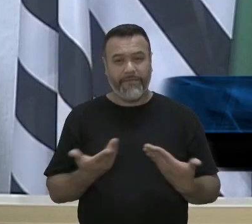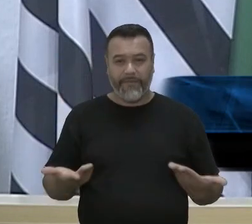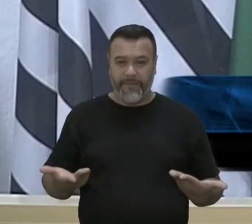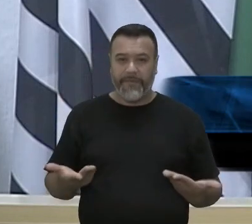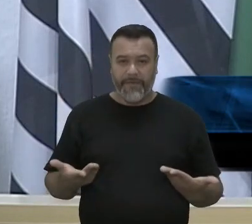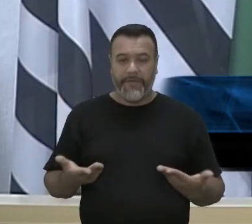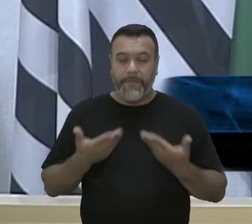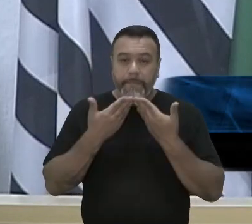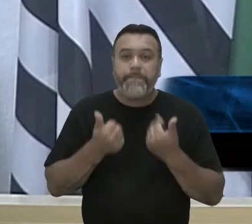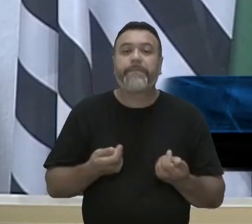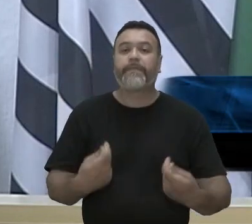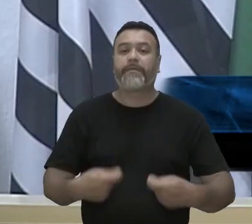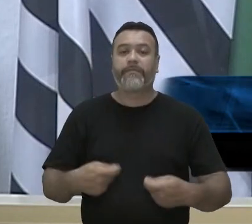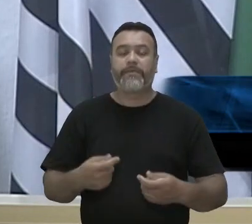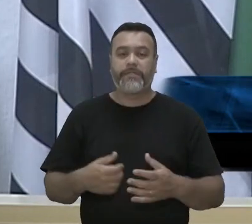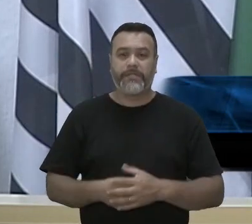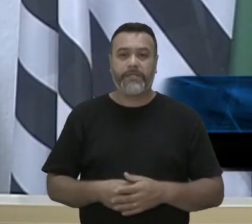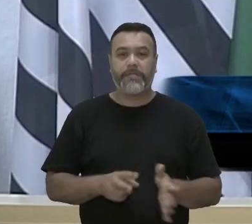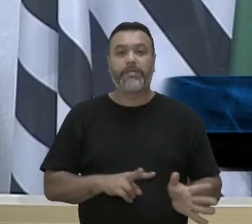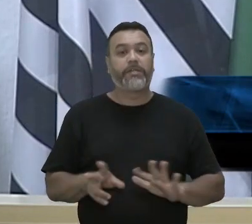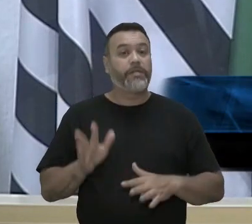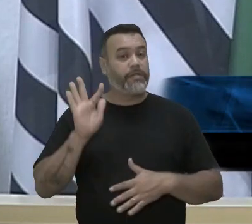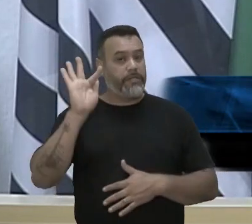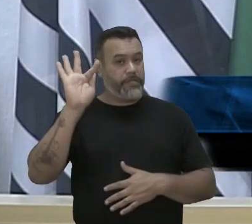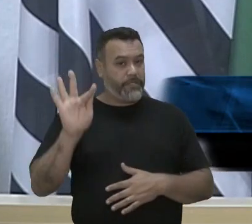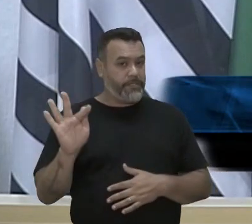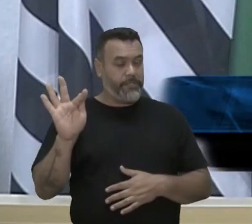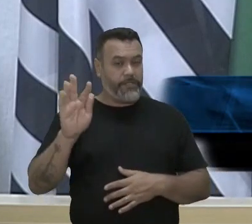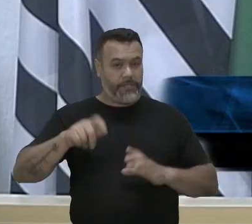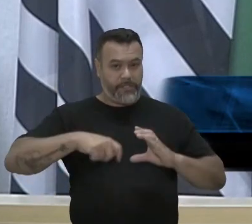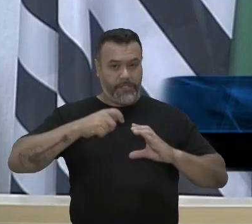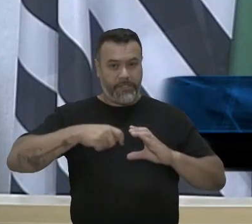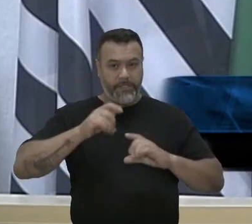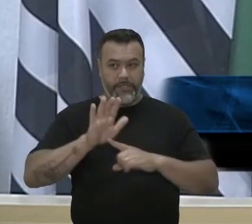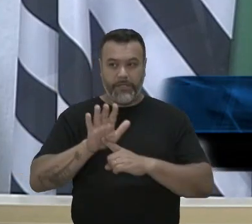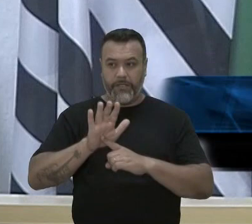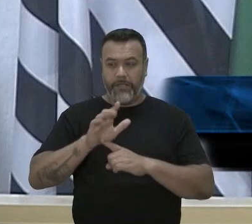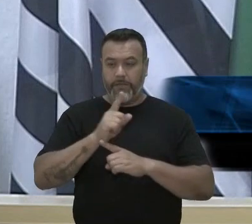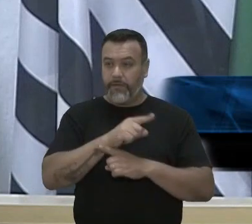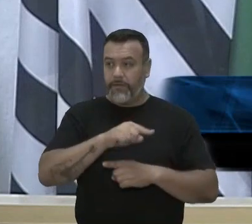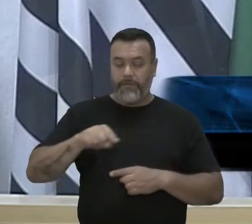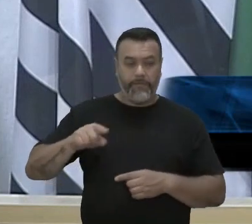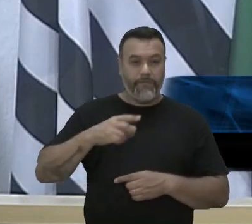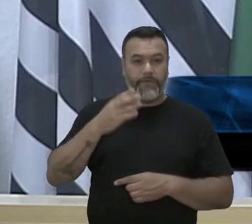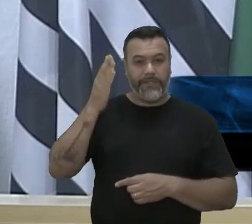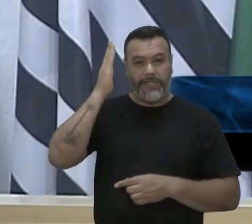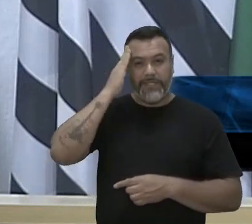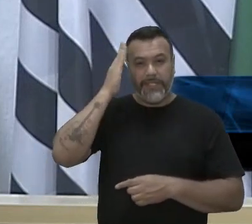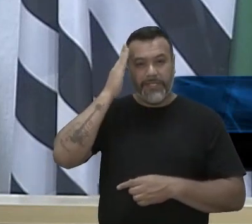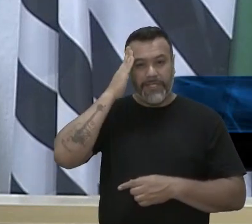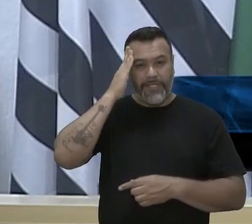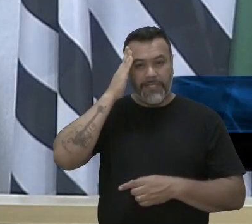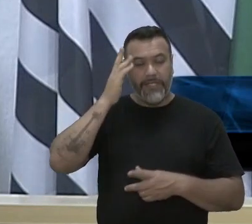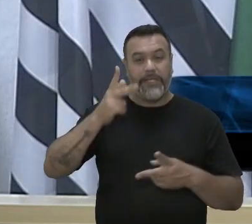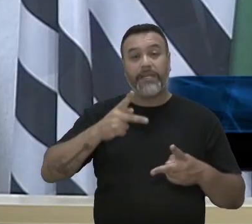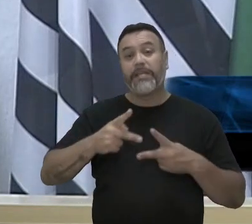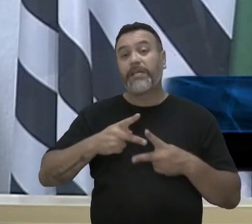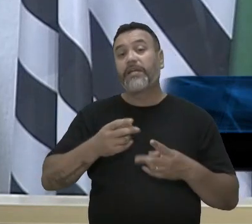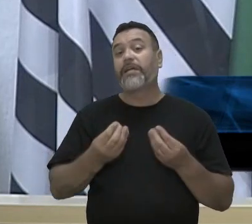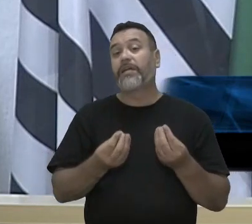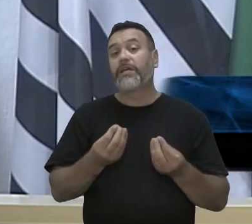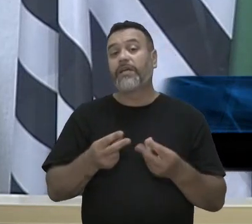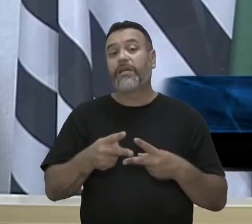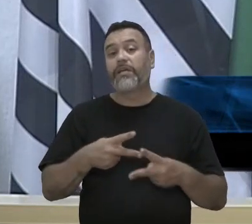que semana que vem Vereador eu vou trazer um vídeo aqui para eles entenderem como São José dos Campos